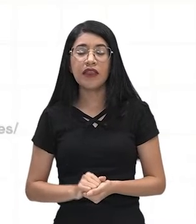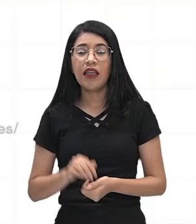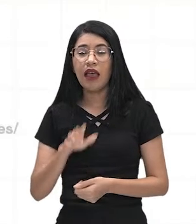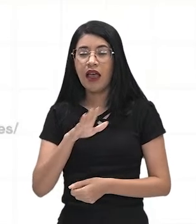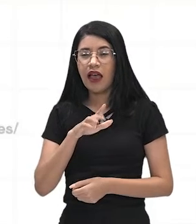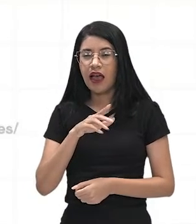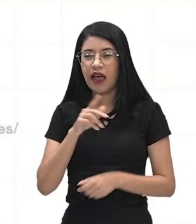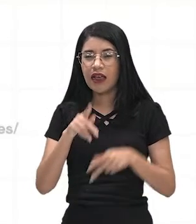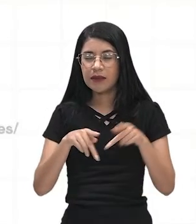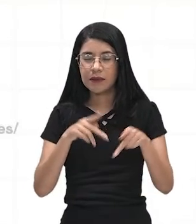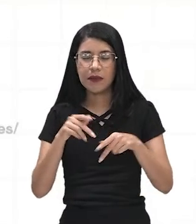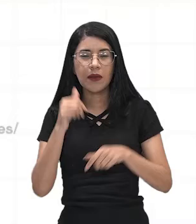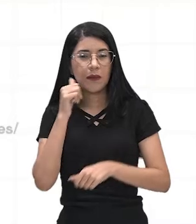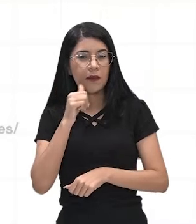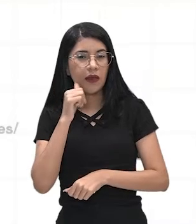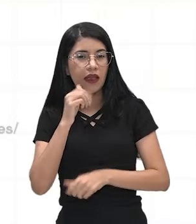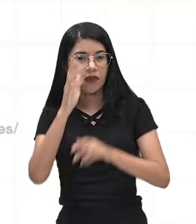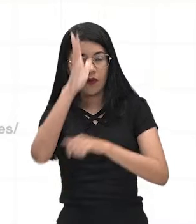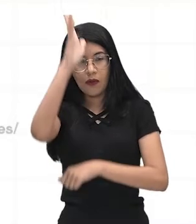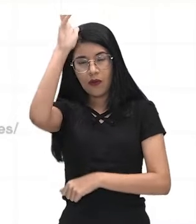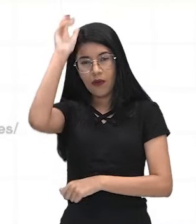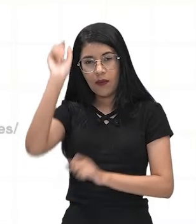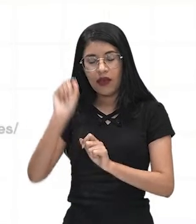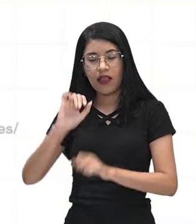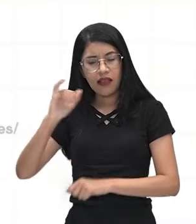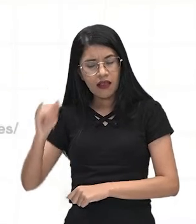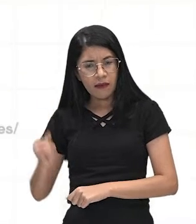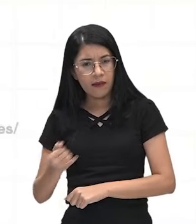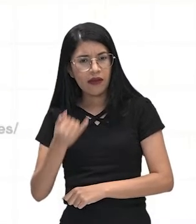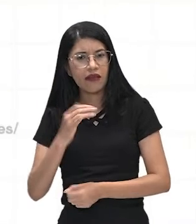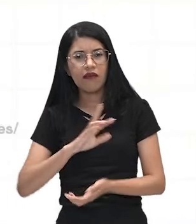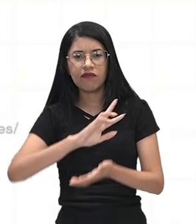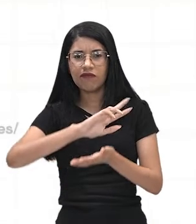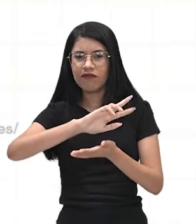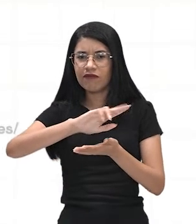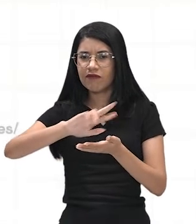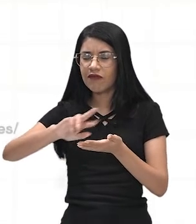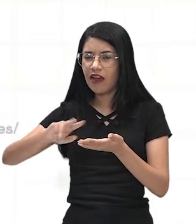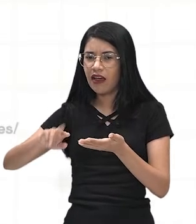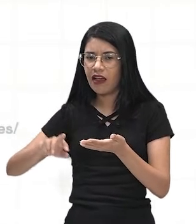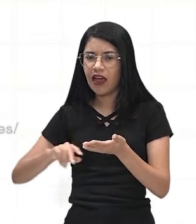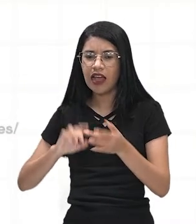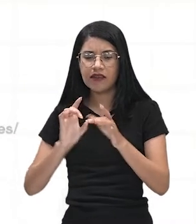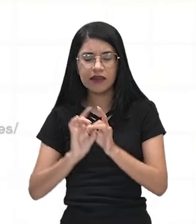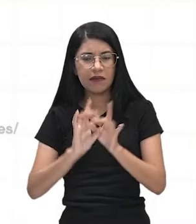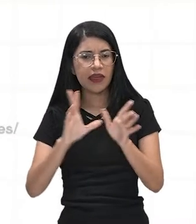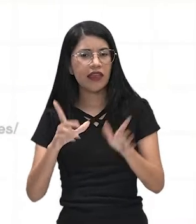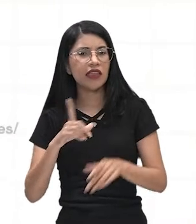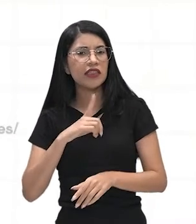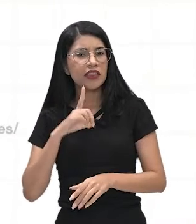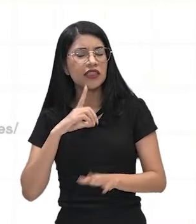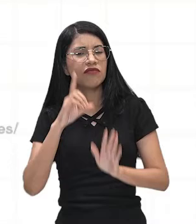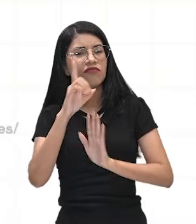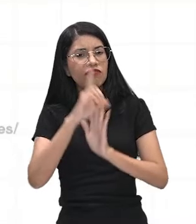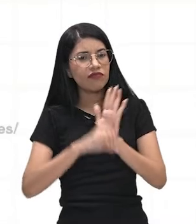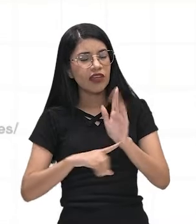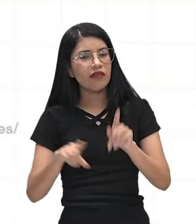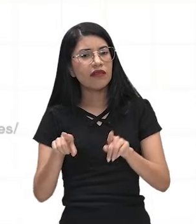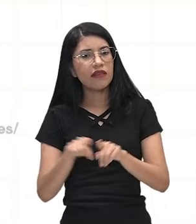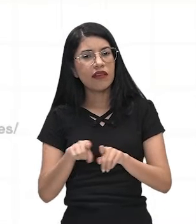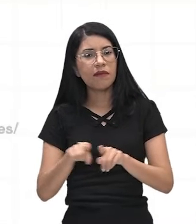mulheres romanas acabavam desfrutando, galerinha, de mais liberdade e direitos legais